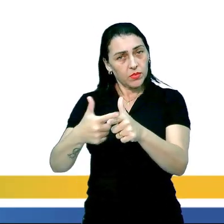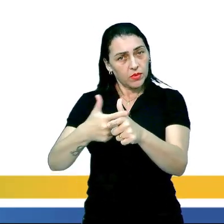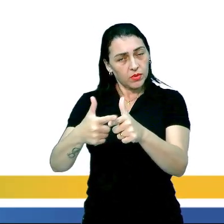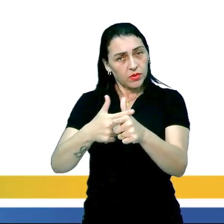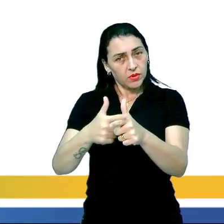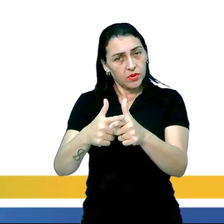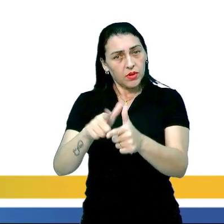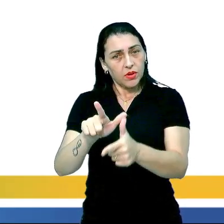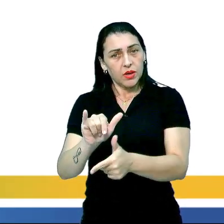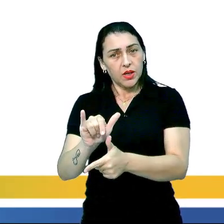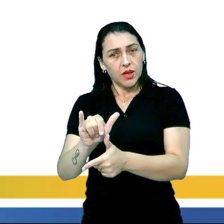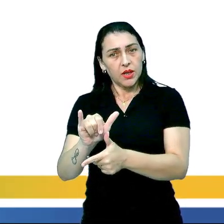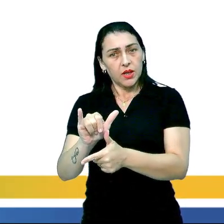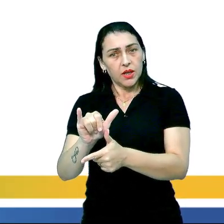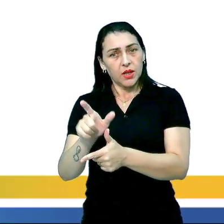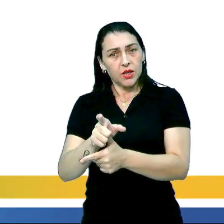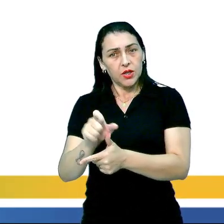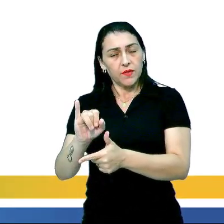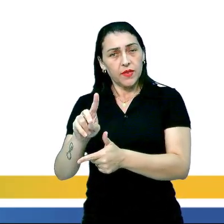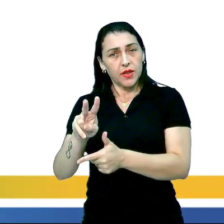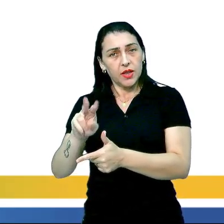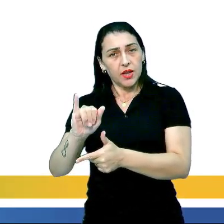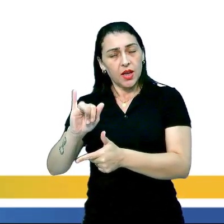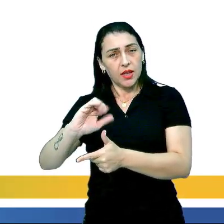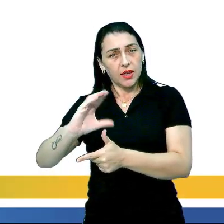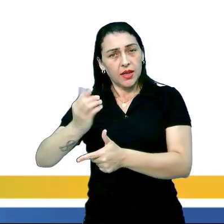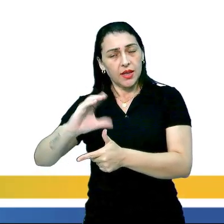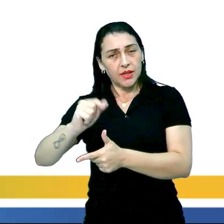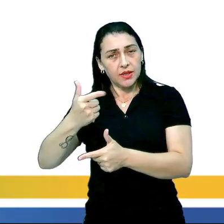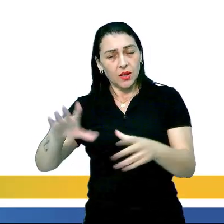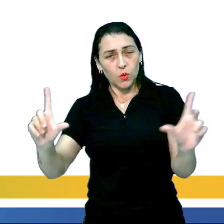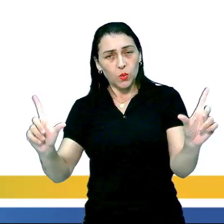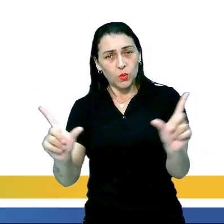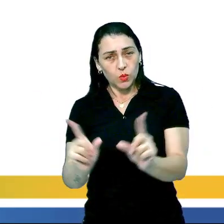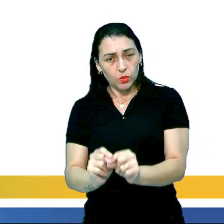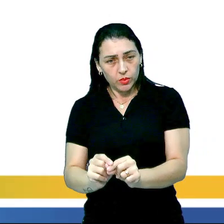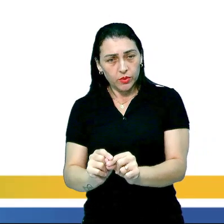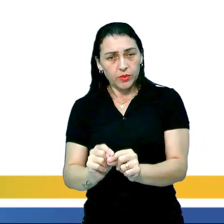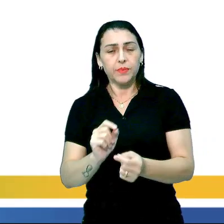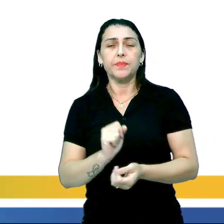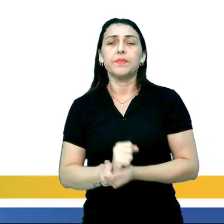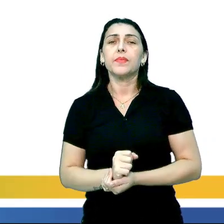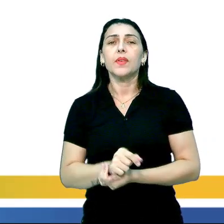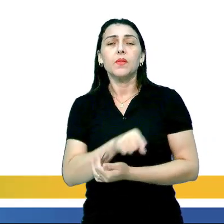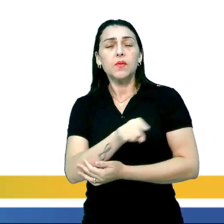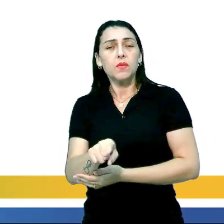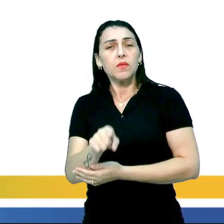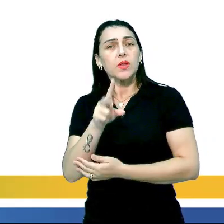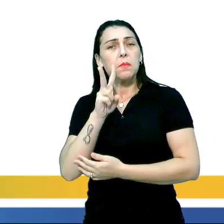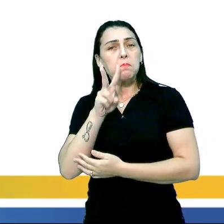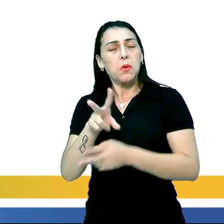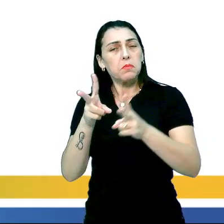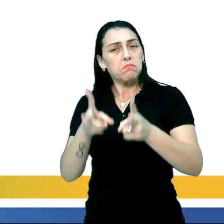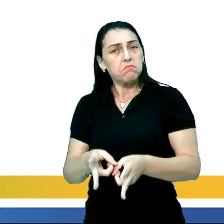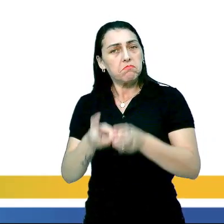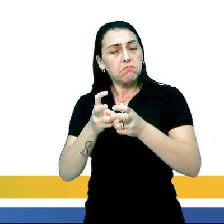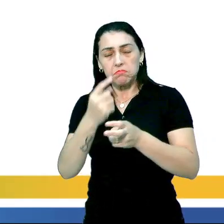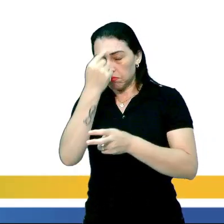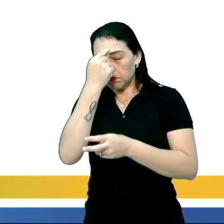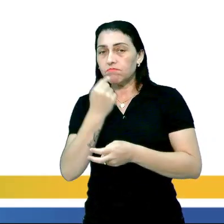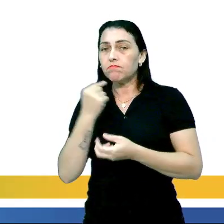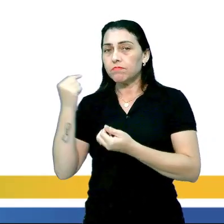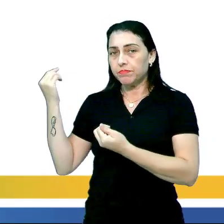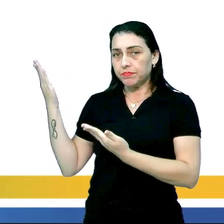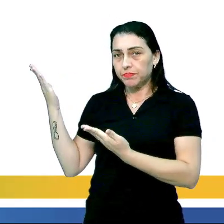como a lixiviação e assim a diminuição da matéria orgânica. Conforme vocês podem observar na